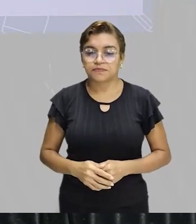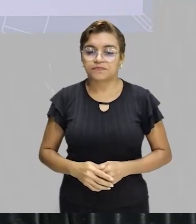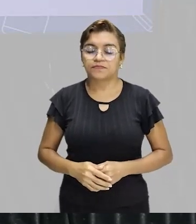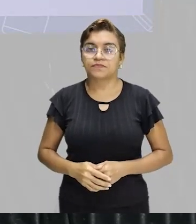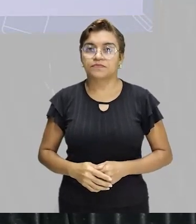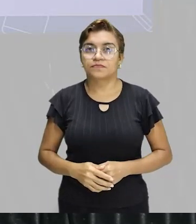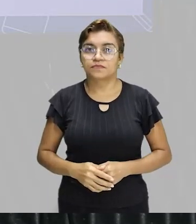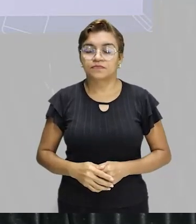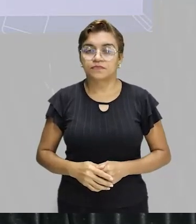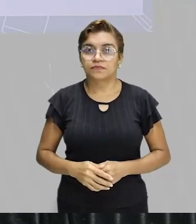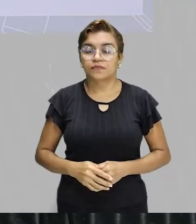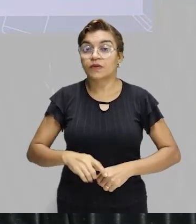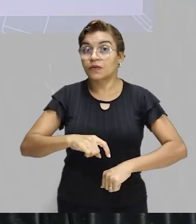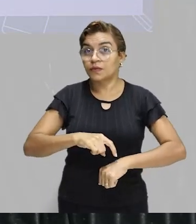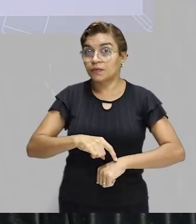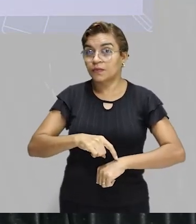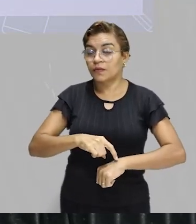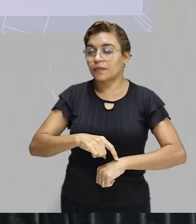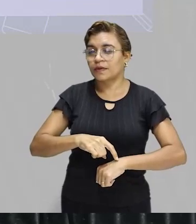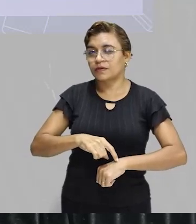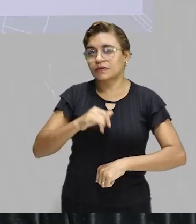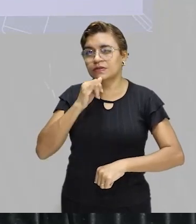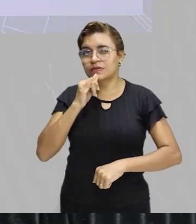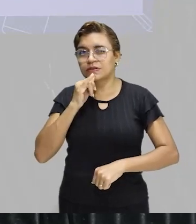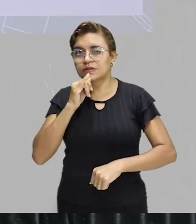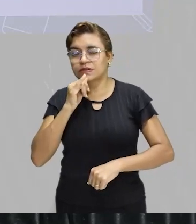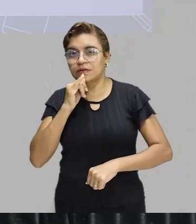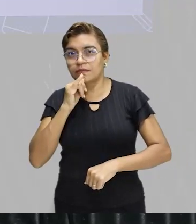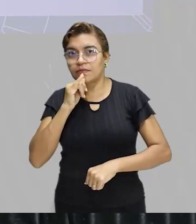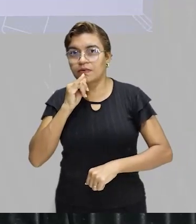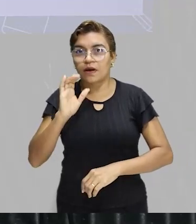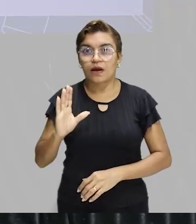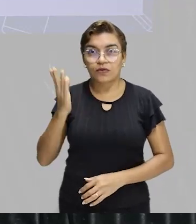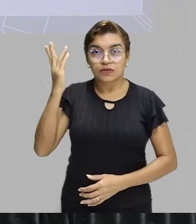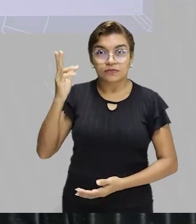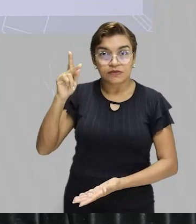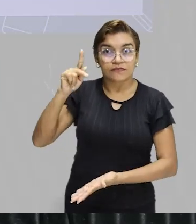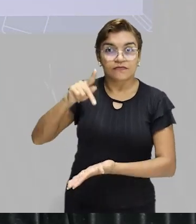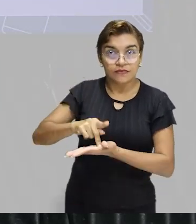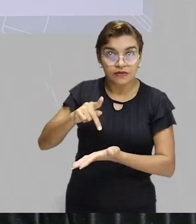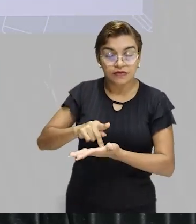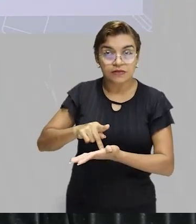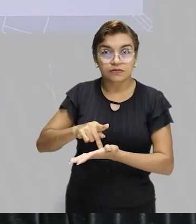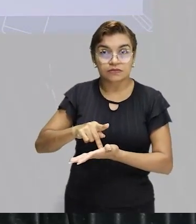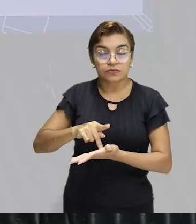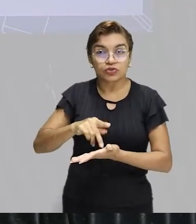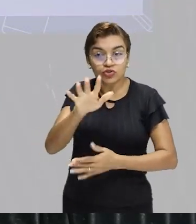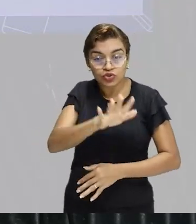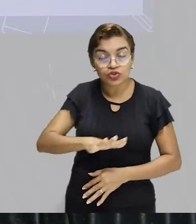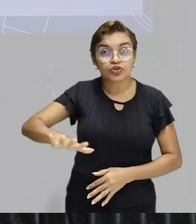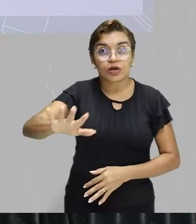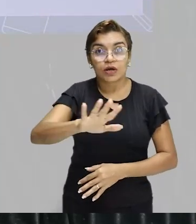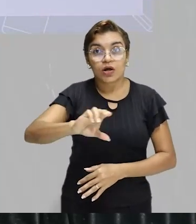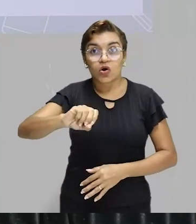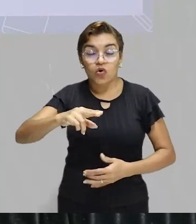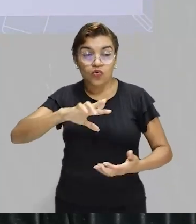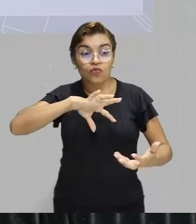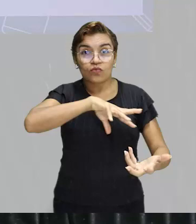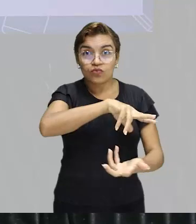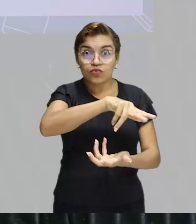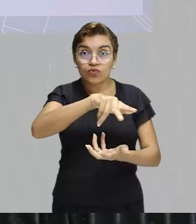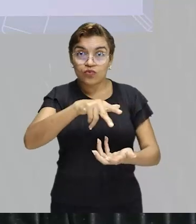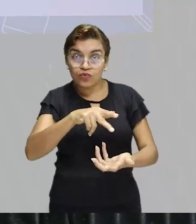truths, então, quando você trabalha com fatos gerais ou verdades universais, que são aquelas coisas que não